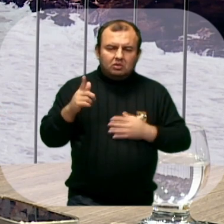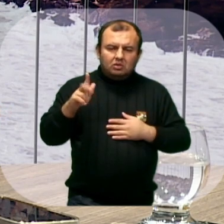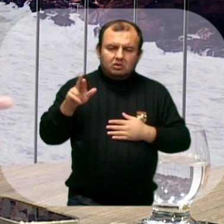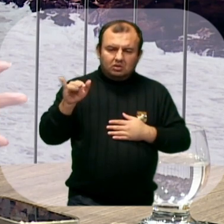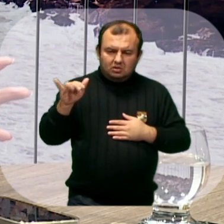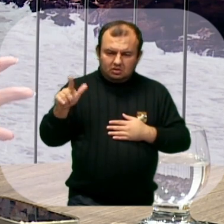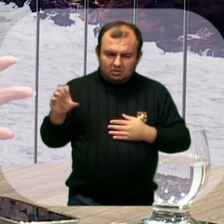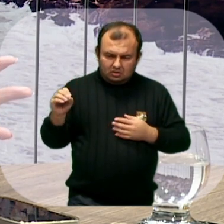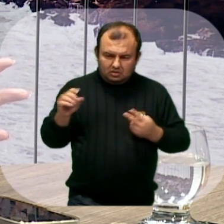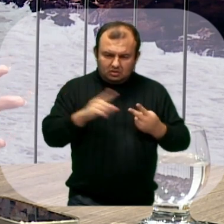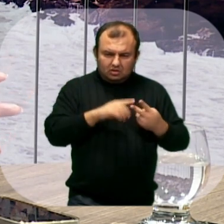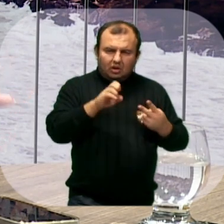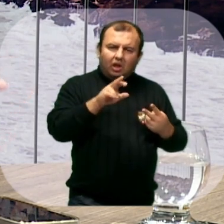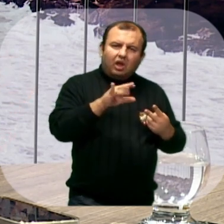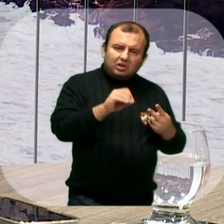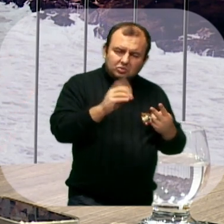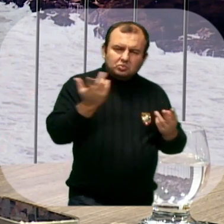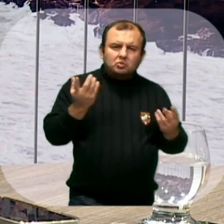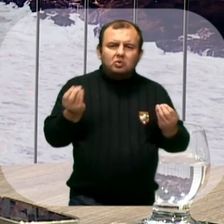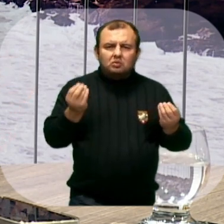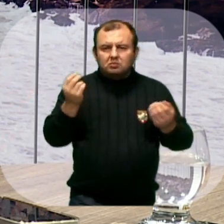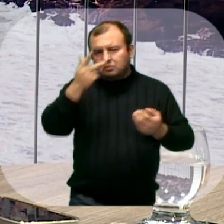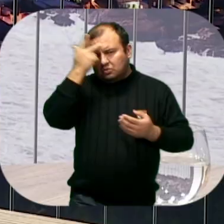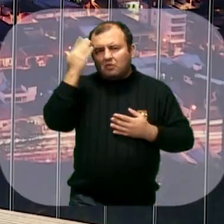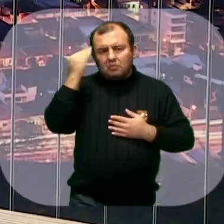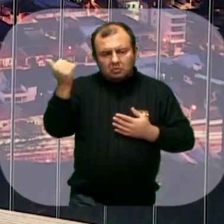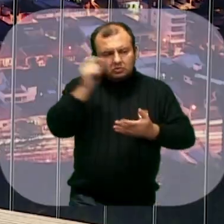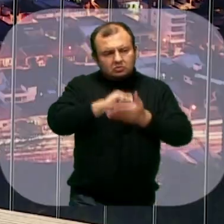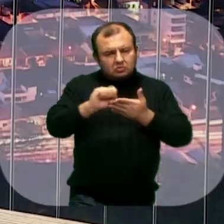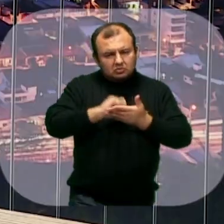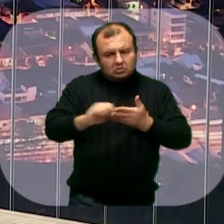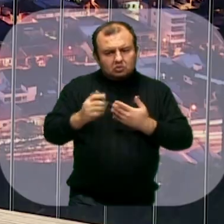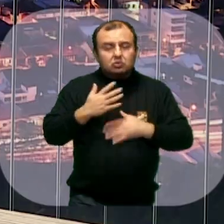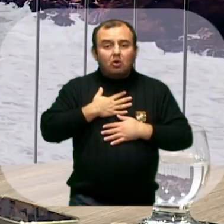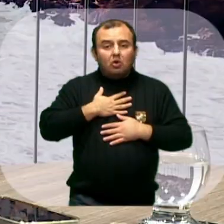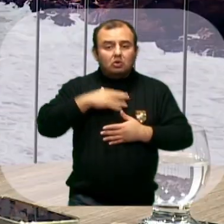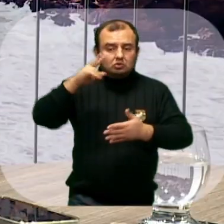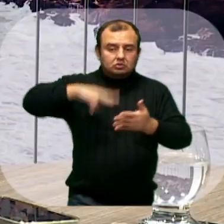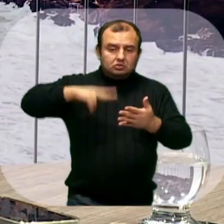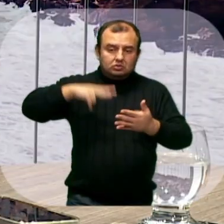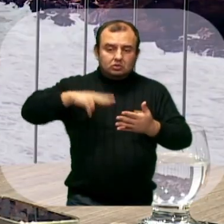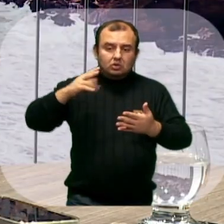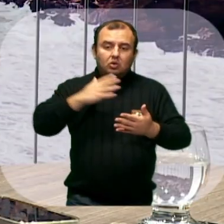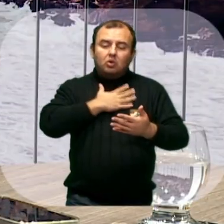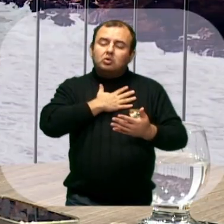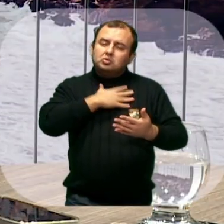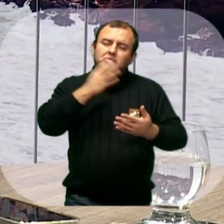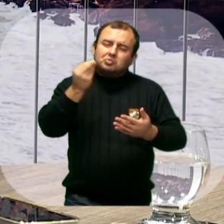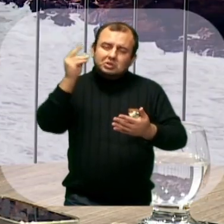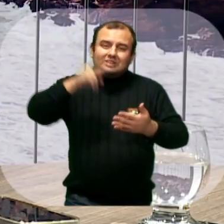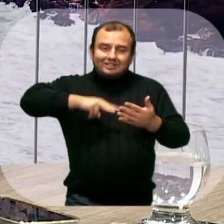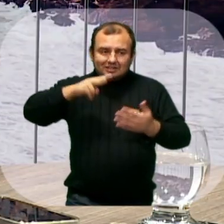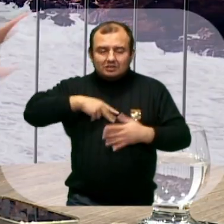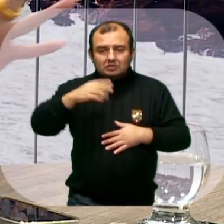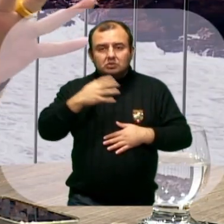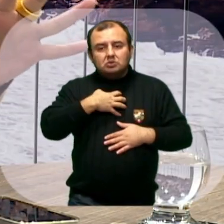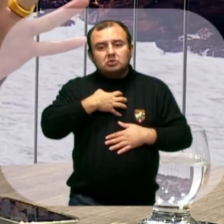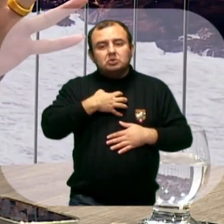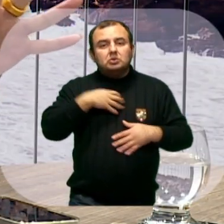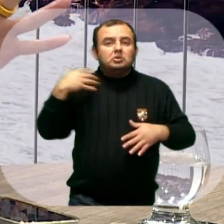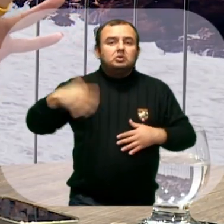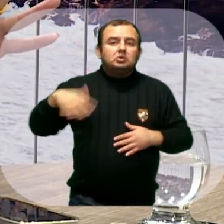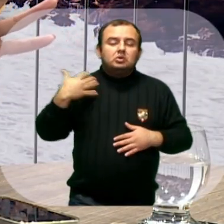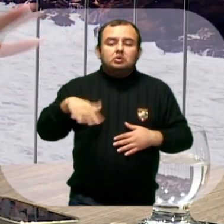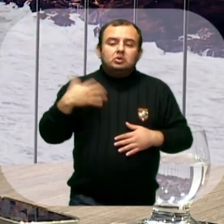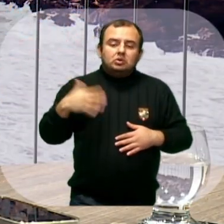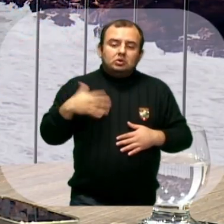Ramos? Como assim, Érico Veríssimo? Quando a gente é leitor, como eu sou muito leitora, eu acho que me deu até uma tremedeira